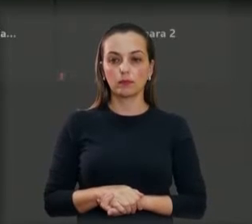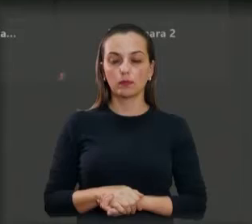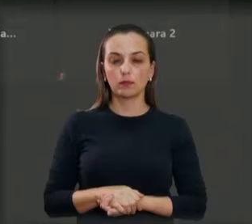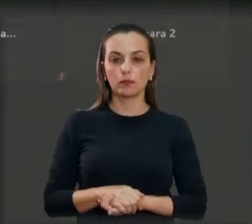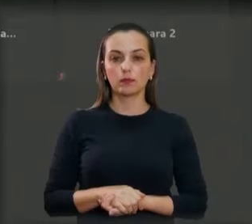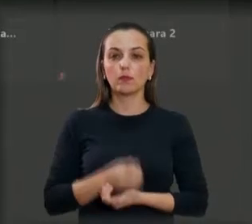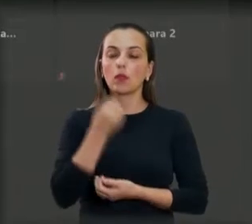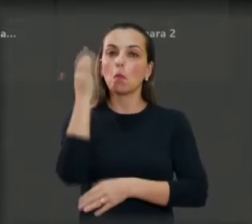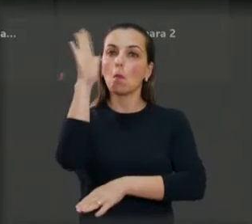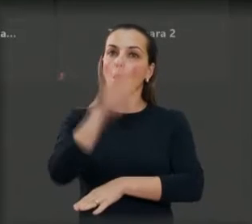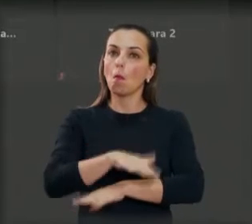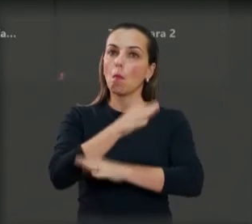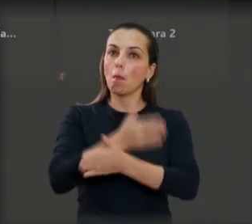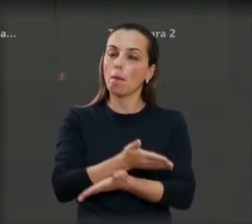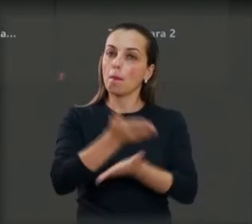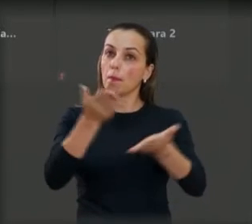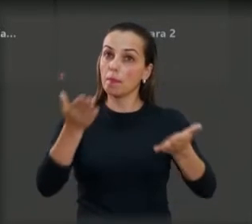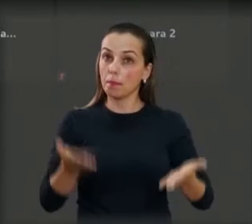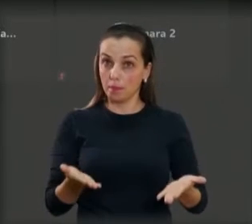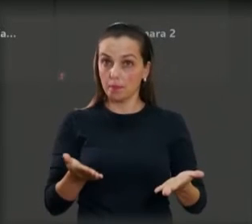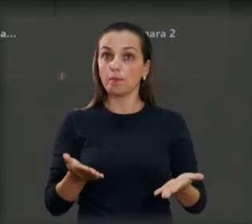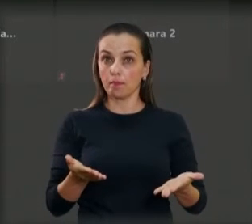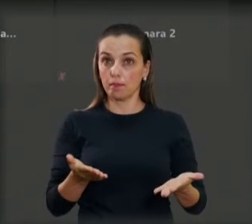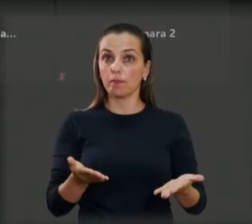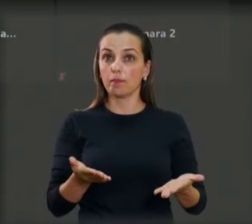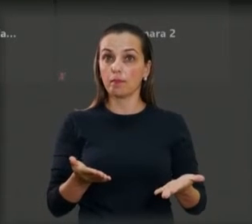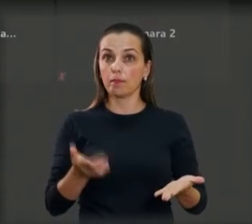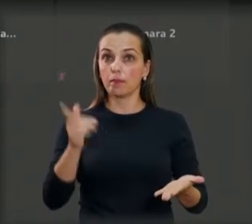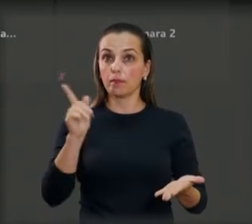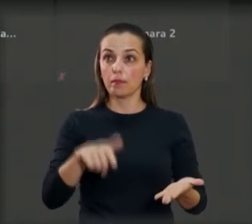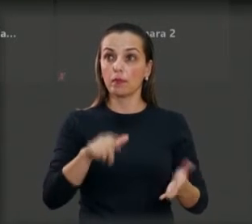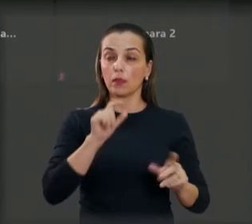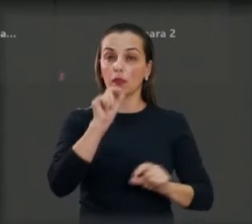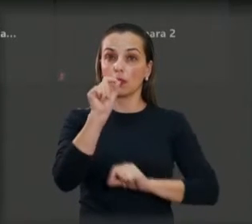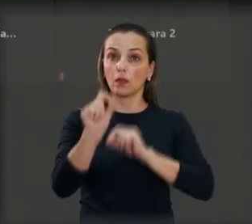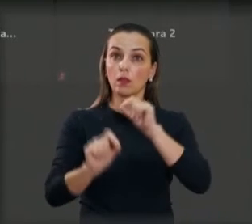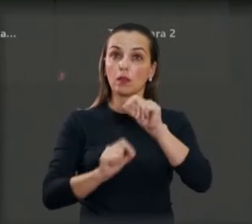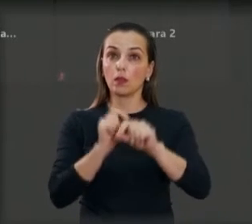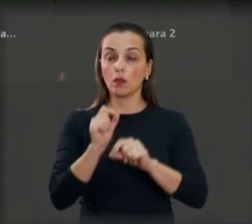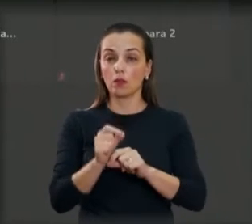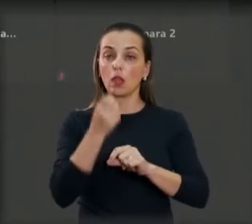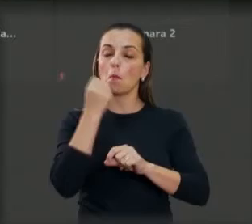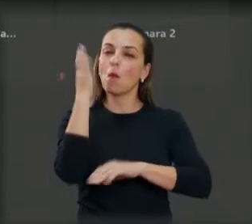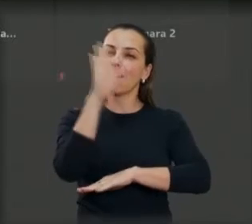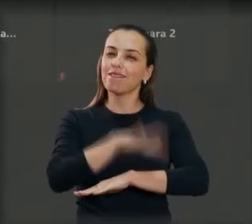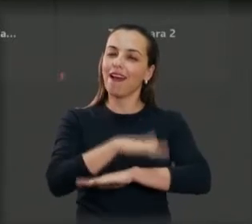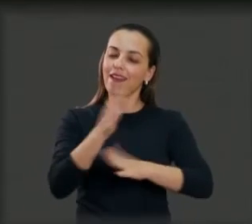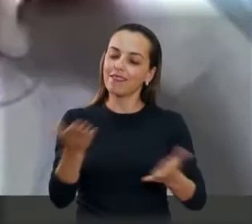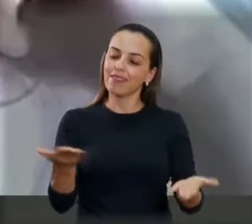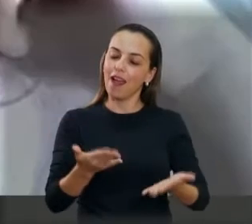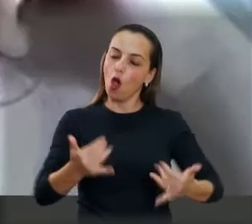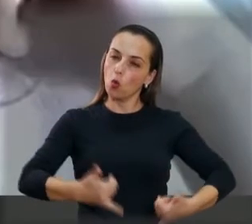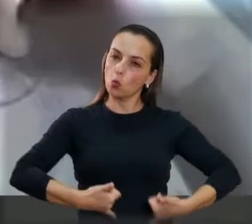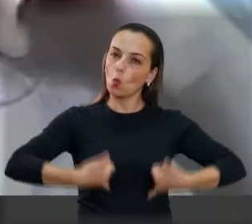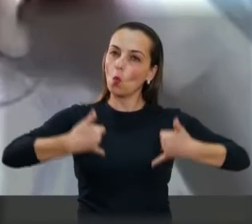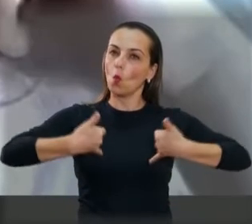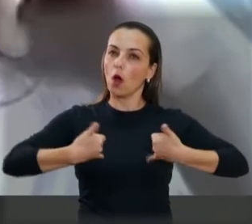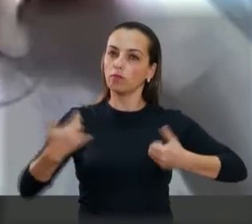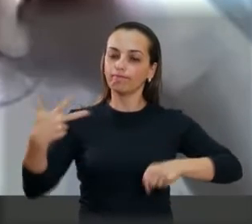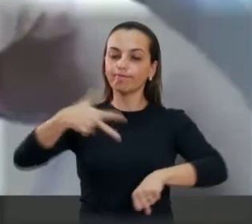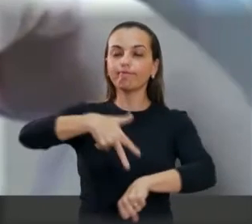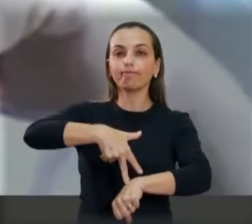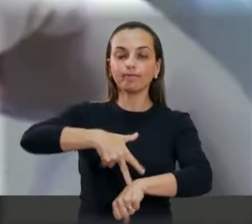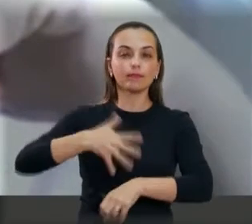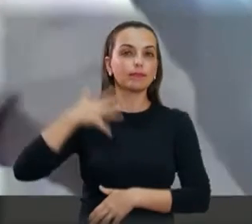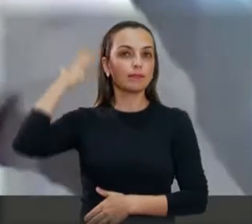Boa tarde a todos. Todos me ouvem certinho? Boa tarde. É uma grande honra estar aqui nessa